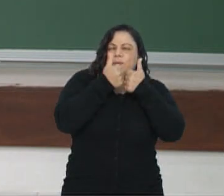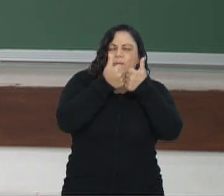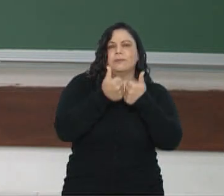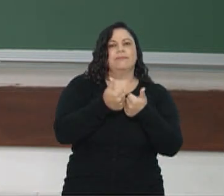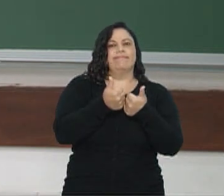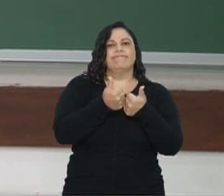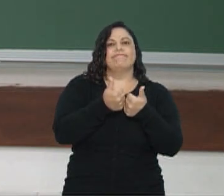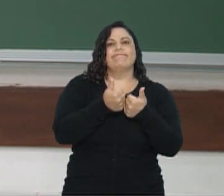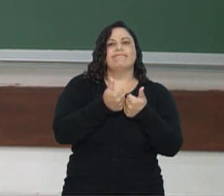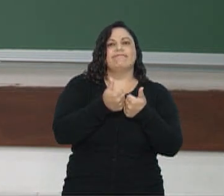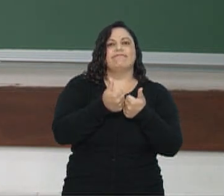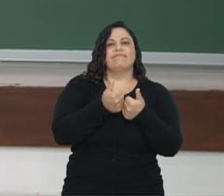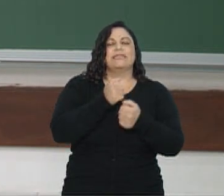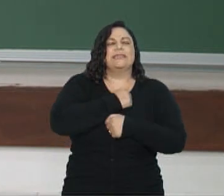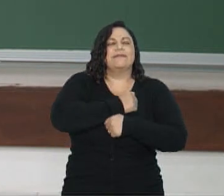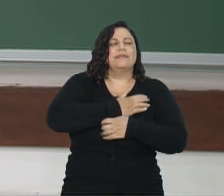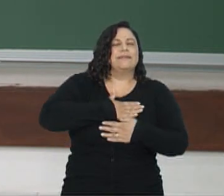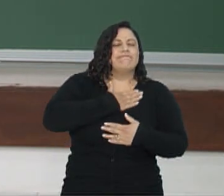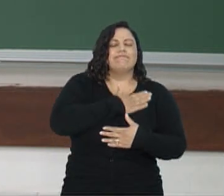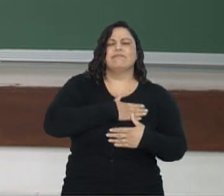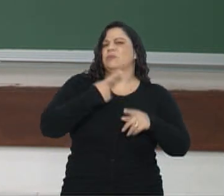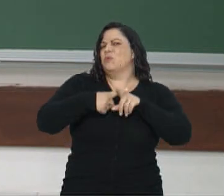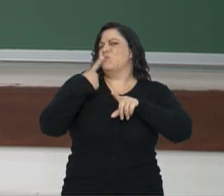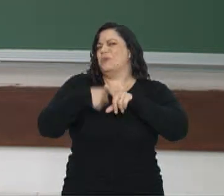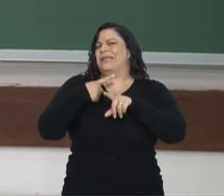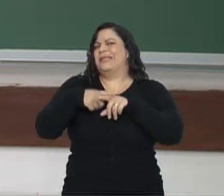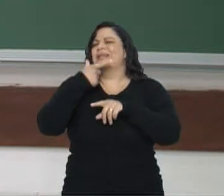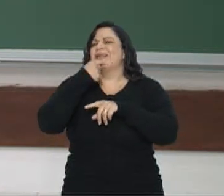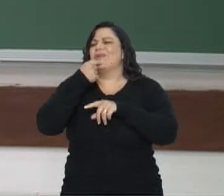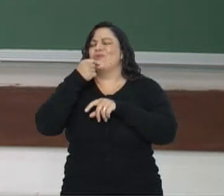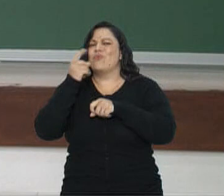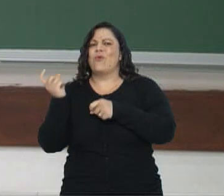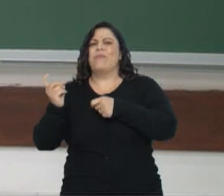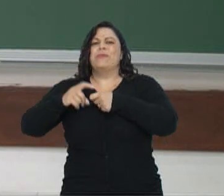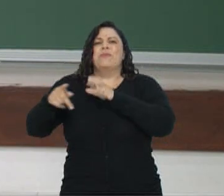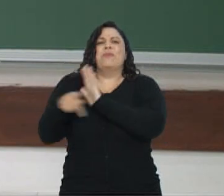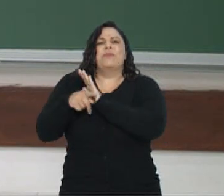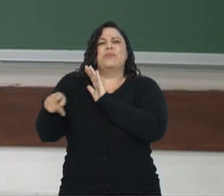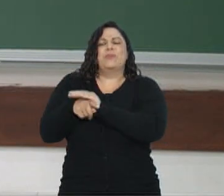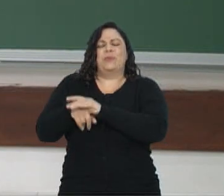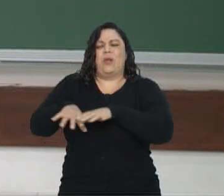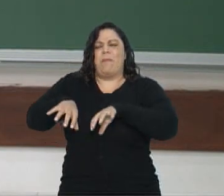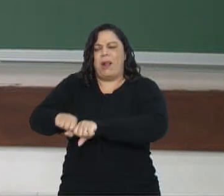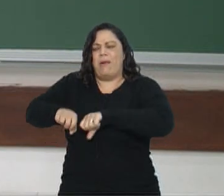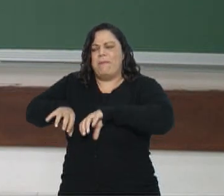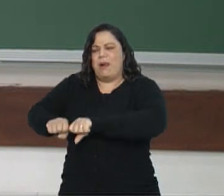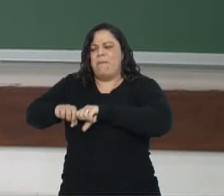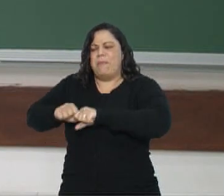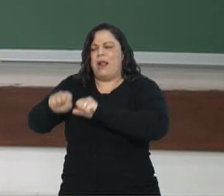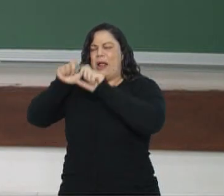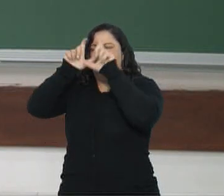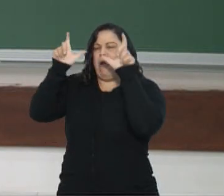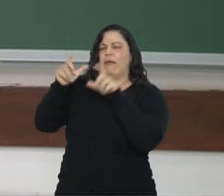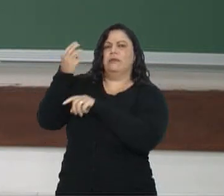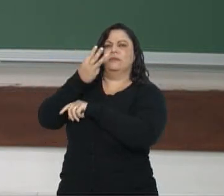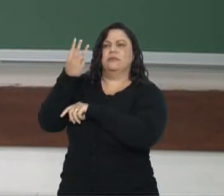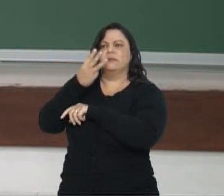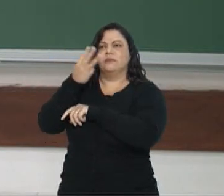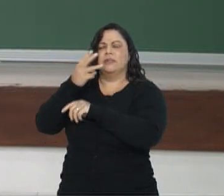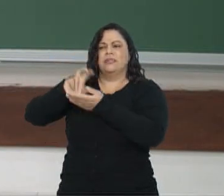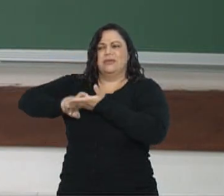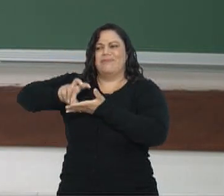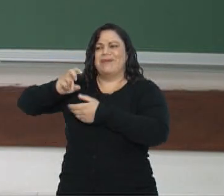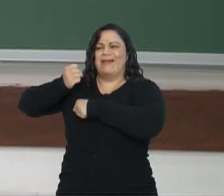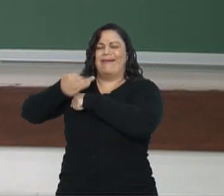você acha que o padeiro, ele acordou às 3 horas da manhã, ele bateu massa, ele assou o pão para você ter o pão ali às